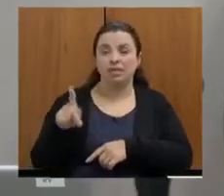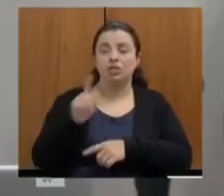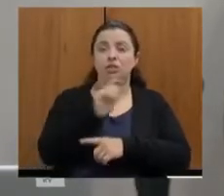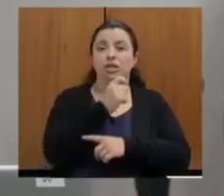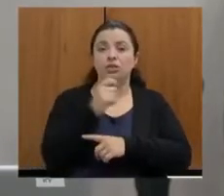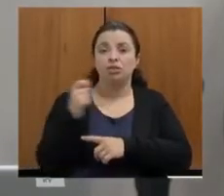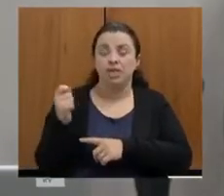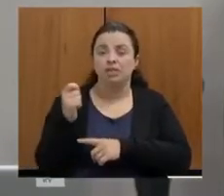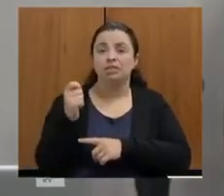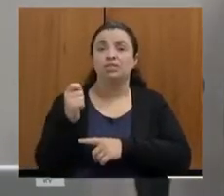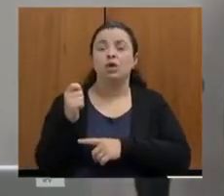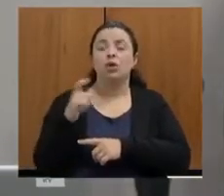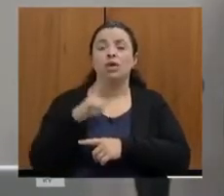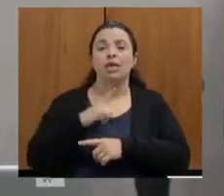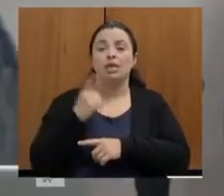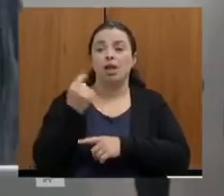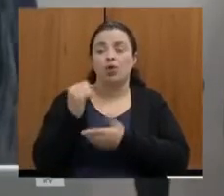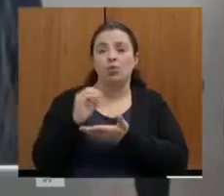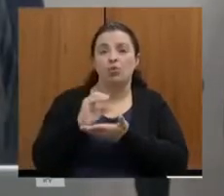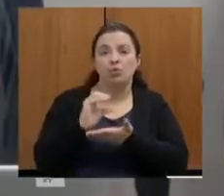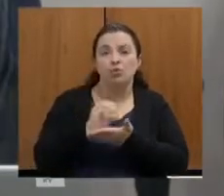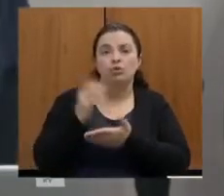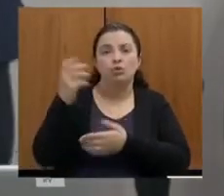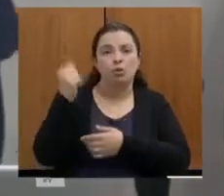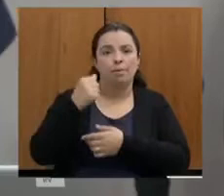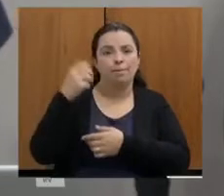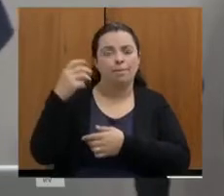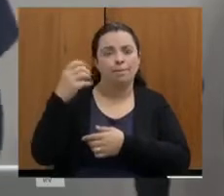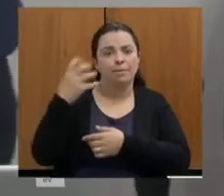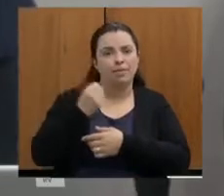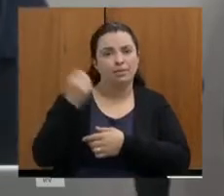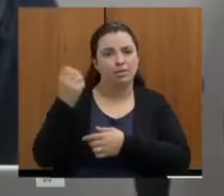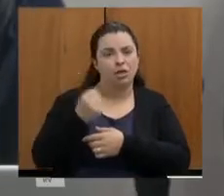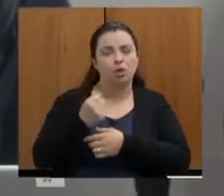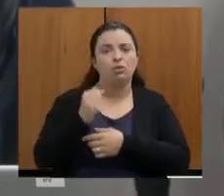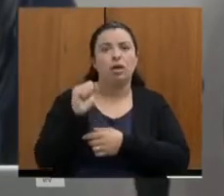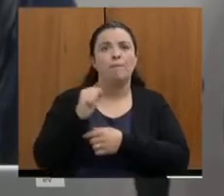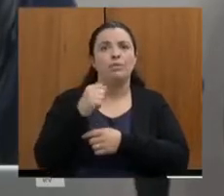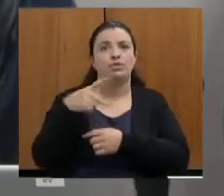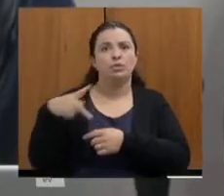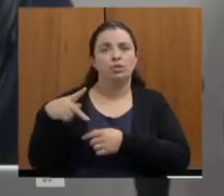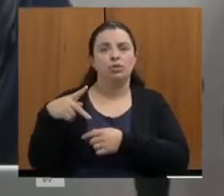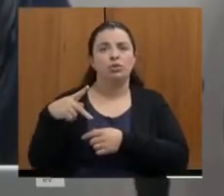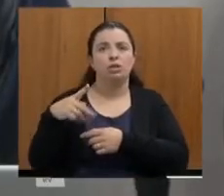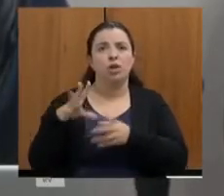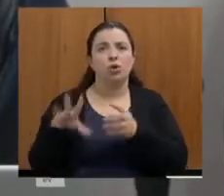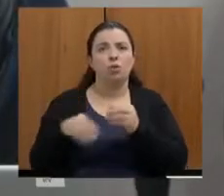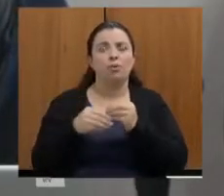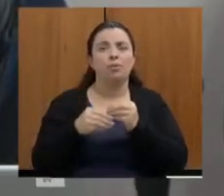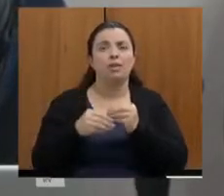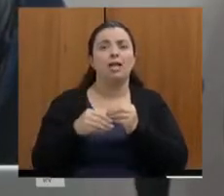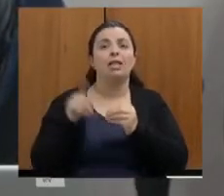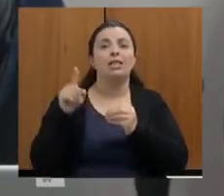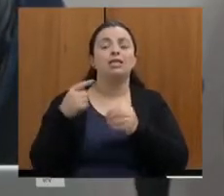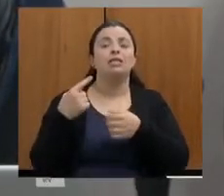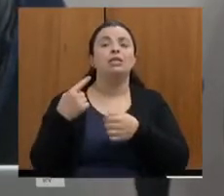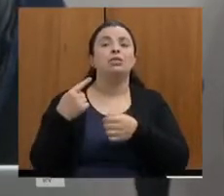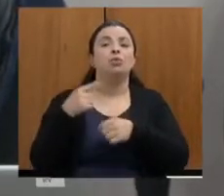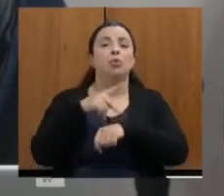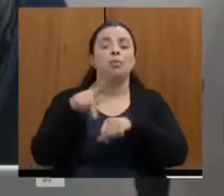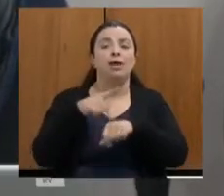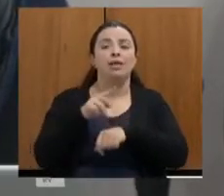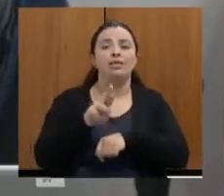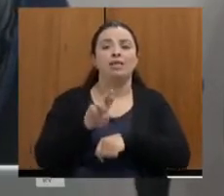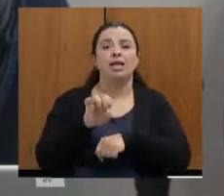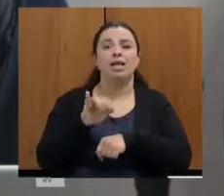associação que reúne fundos de pensão de aposentadoria complementar do Reino Unido o senhor Dog está